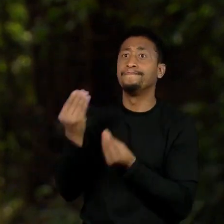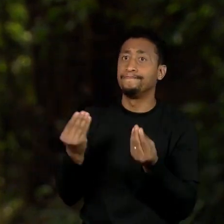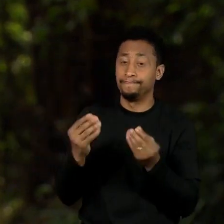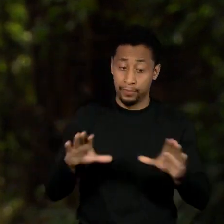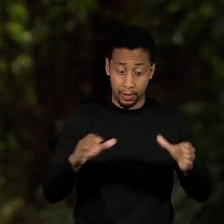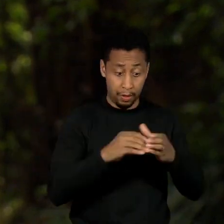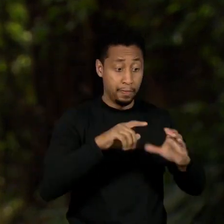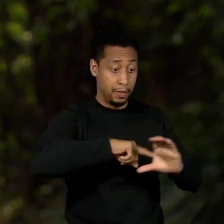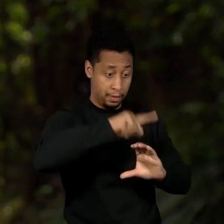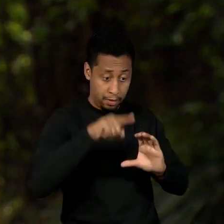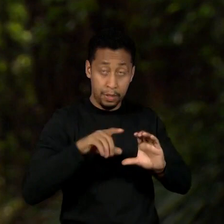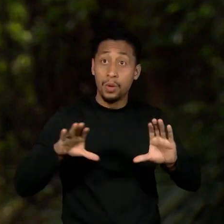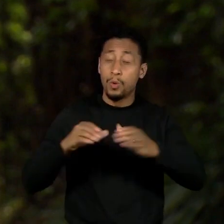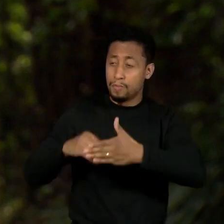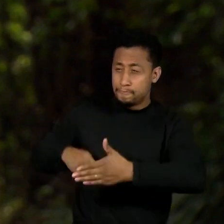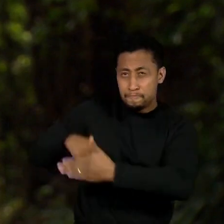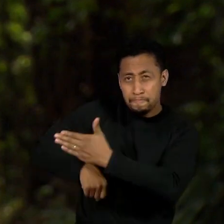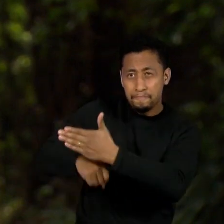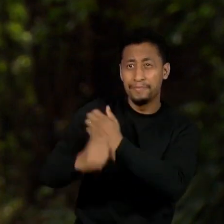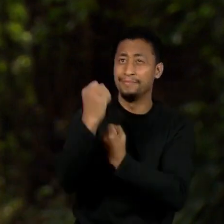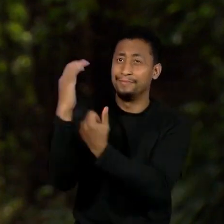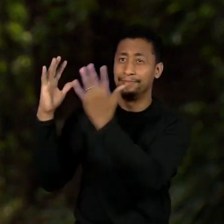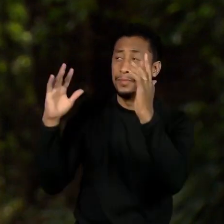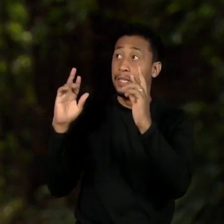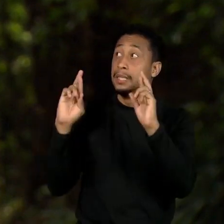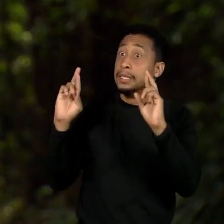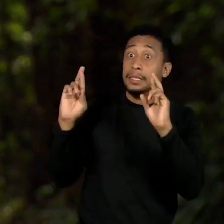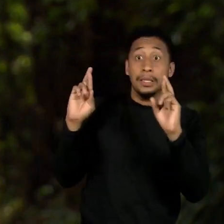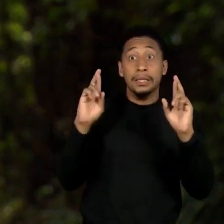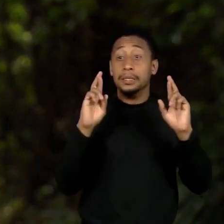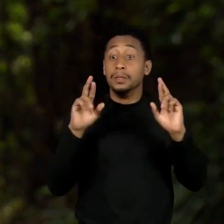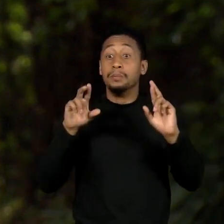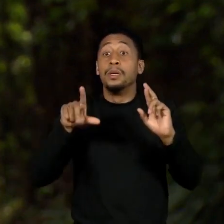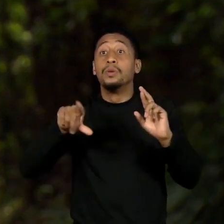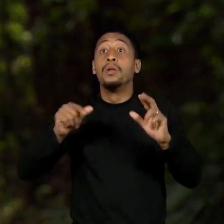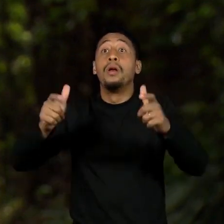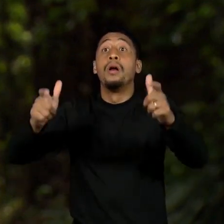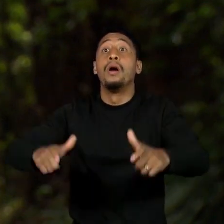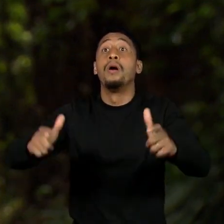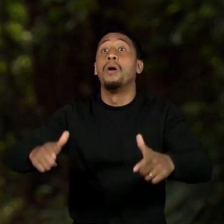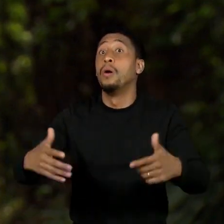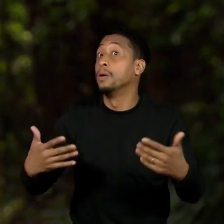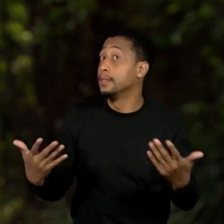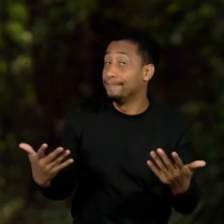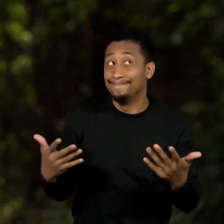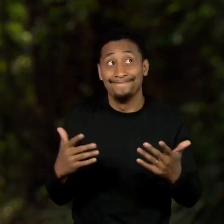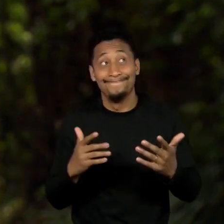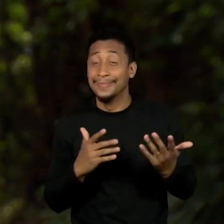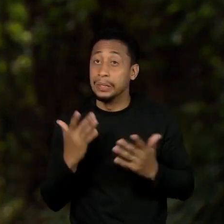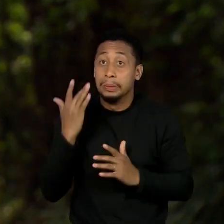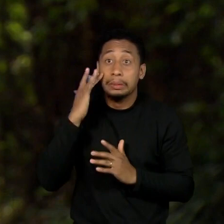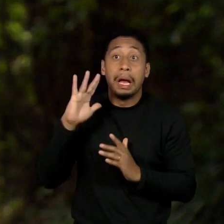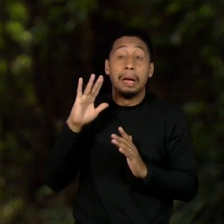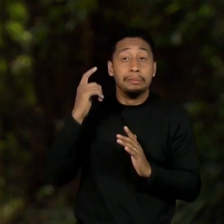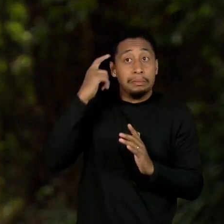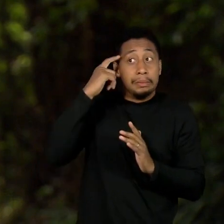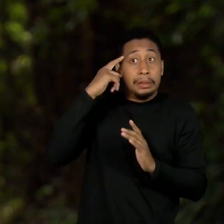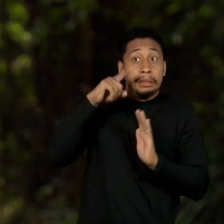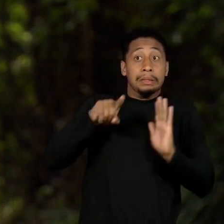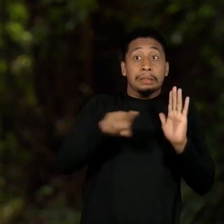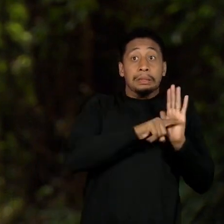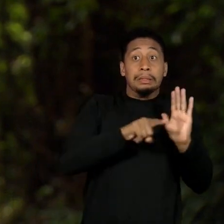e ambientalistas estão pessimistas em relação à escolha do local. E o fato de termos 2 conflitos graves no